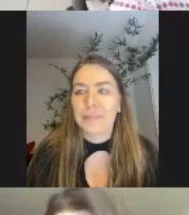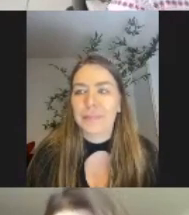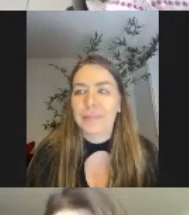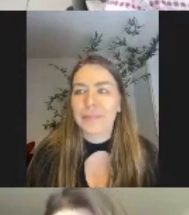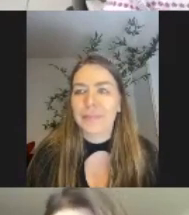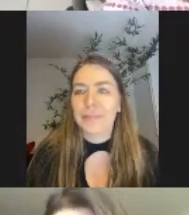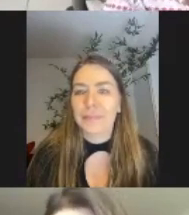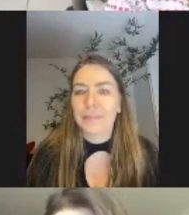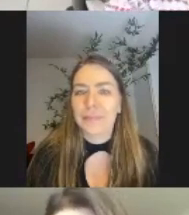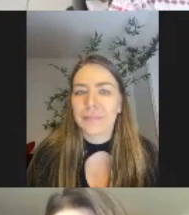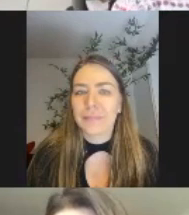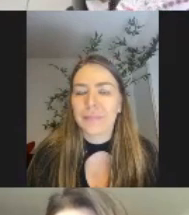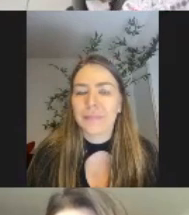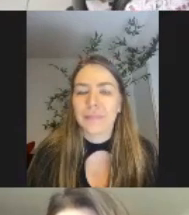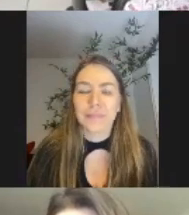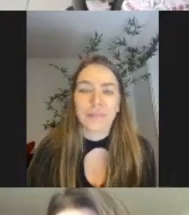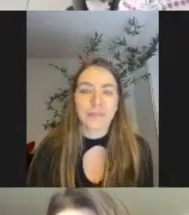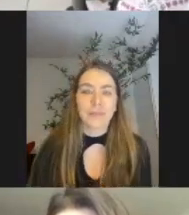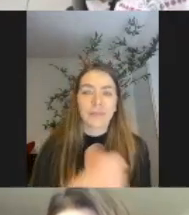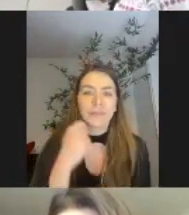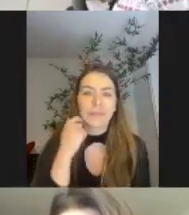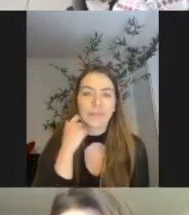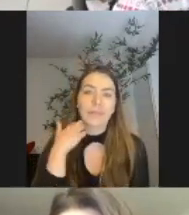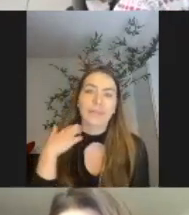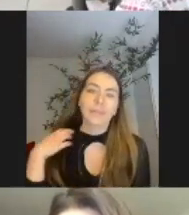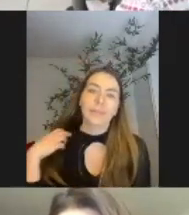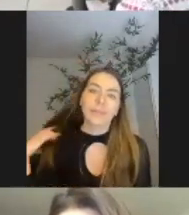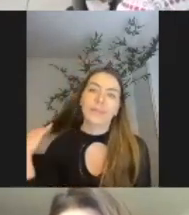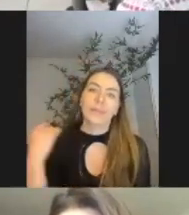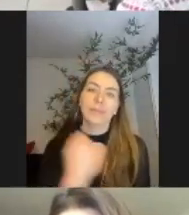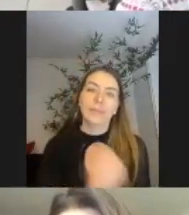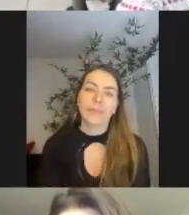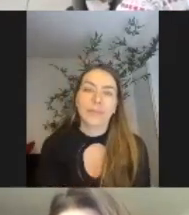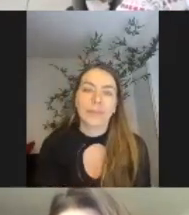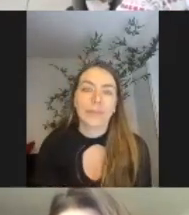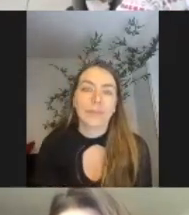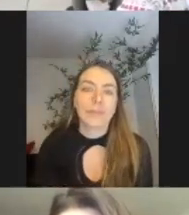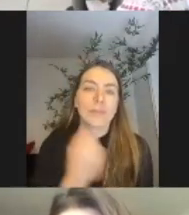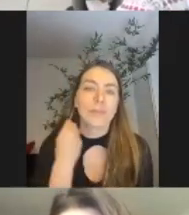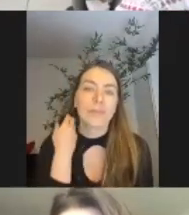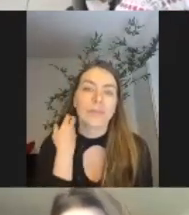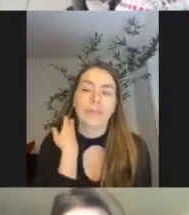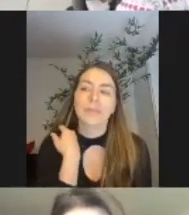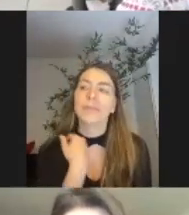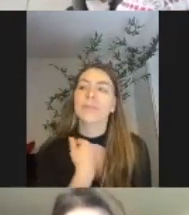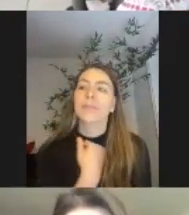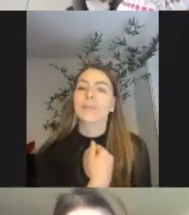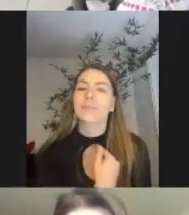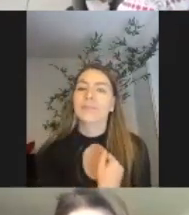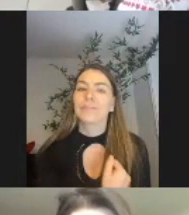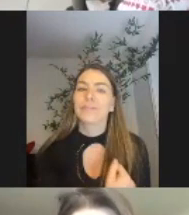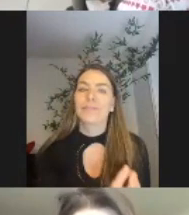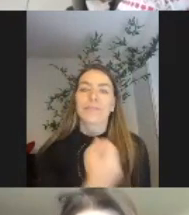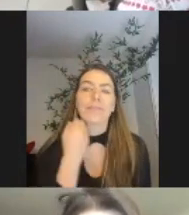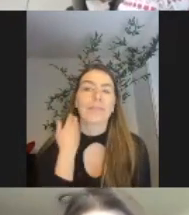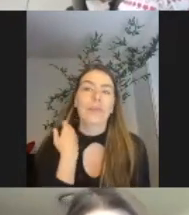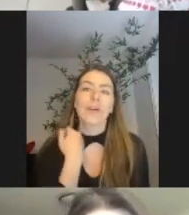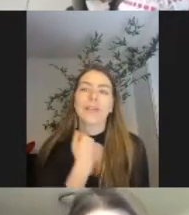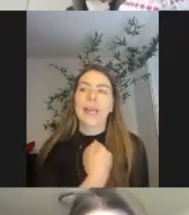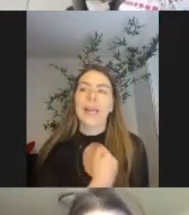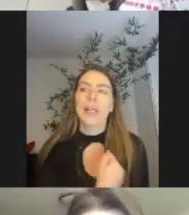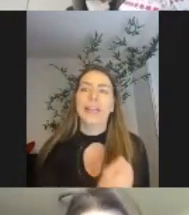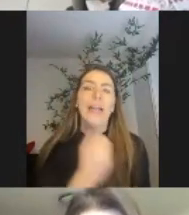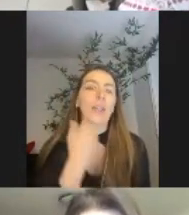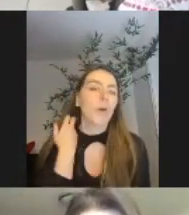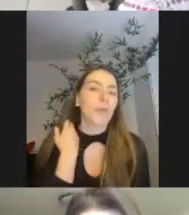Então, e assim, gente, se eu fosse continuar com a couve-flor no slide, aqui não cabia mais opções.